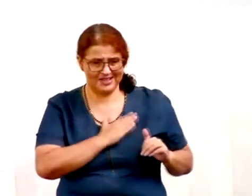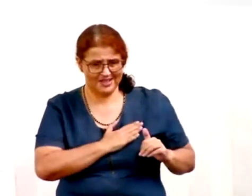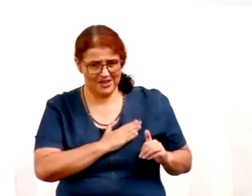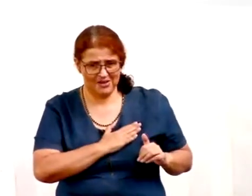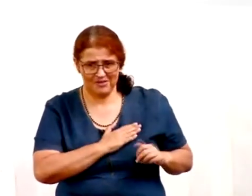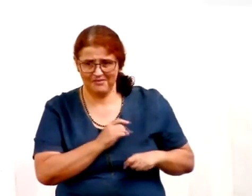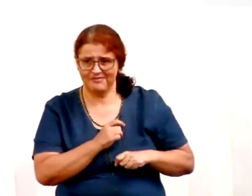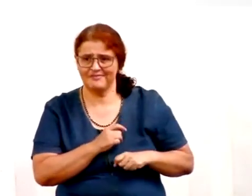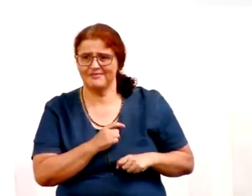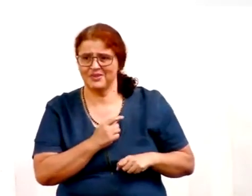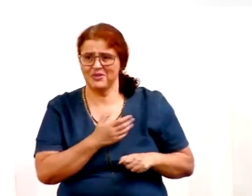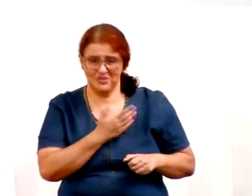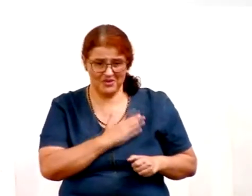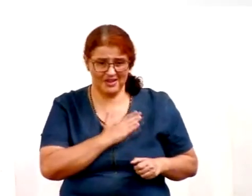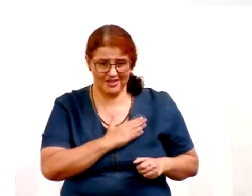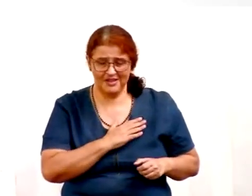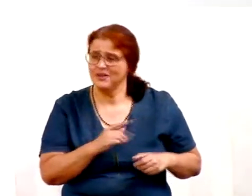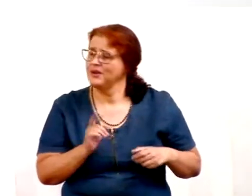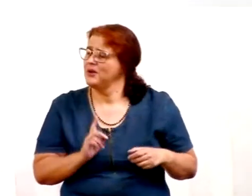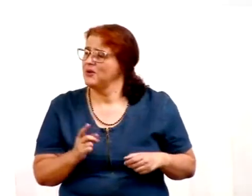humano.